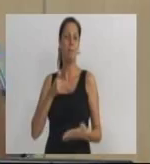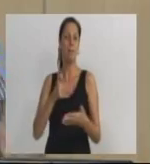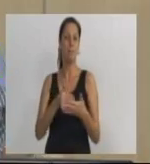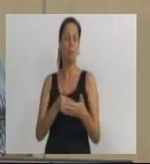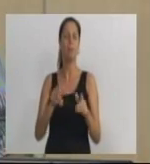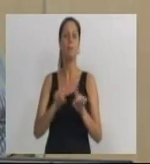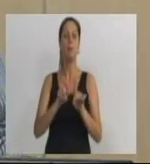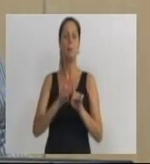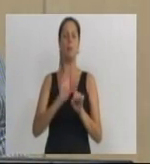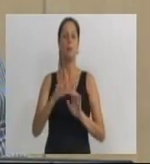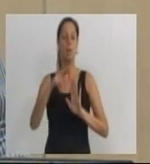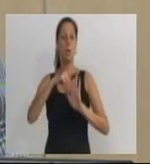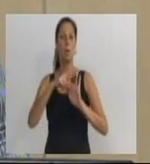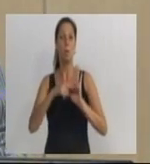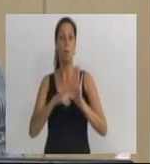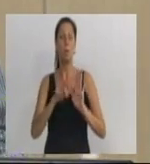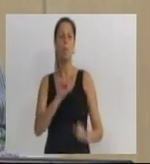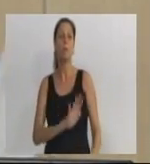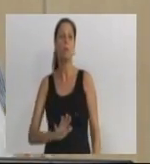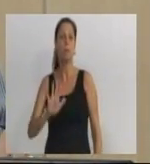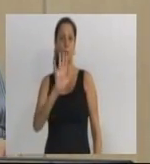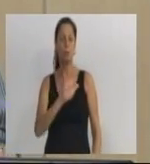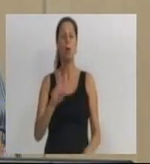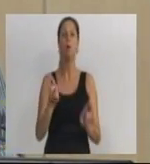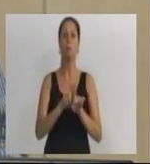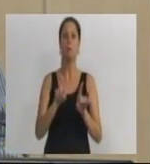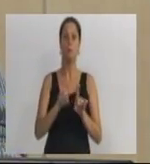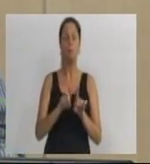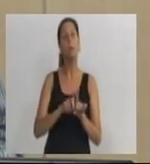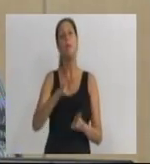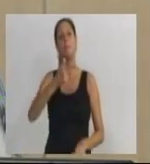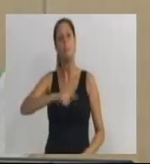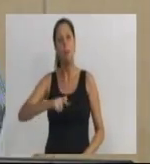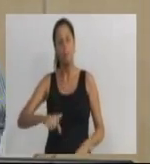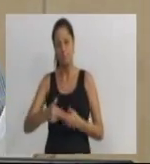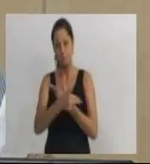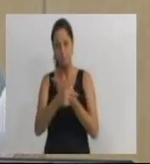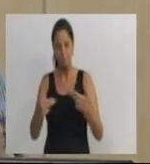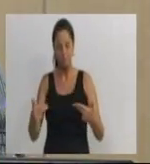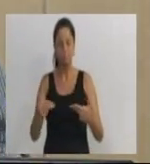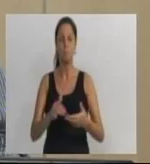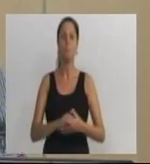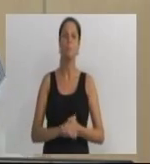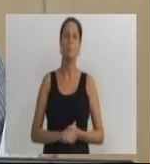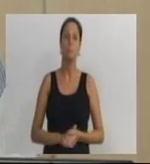Estabelece normas gerais de enquadramento e dá outras providências.